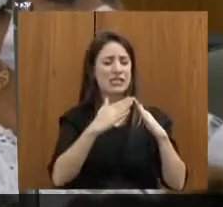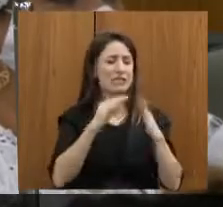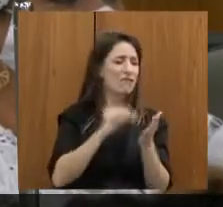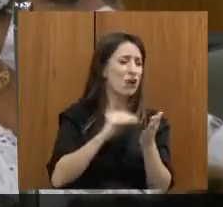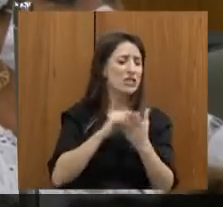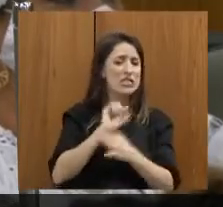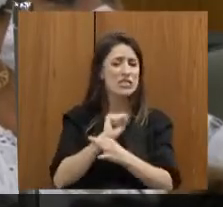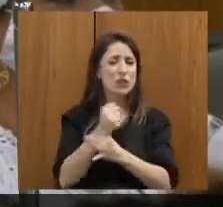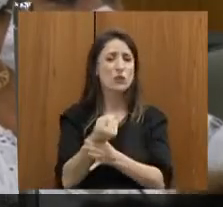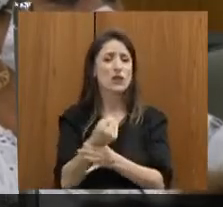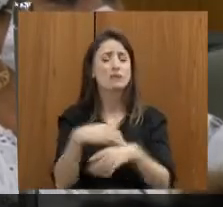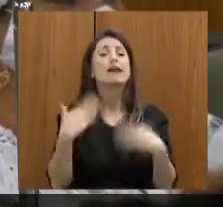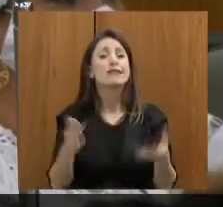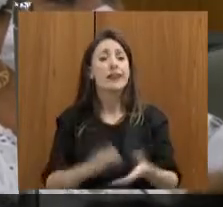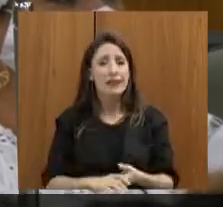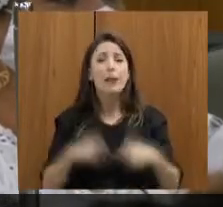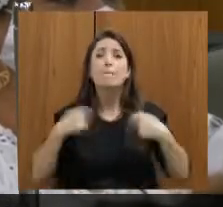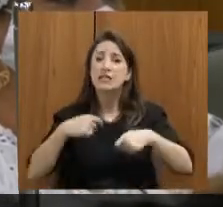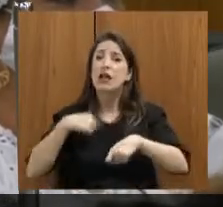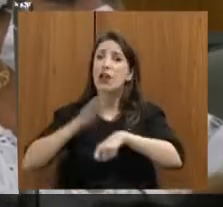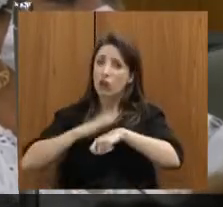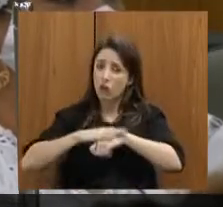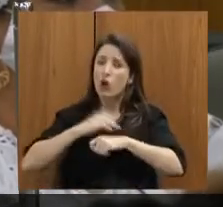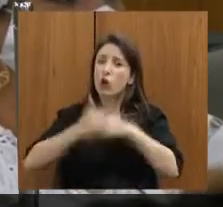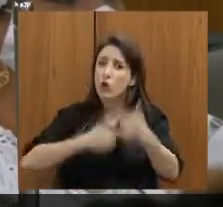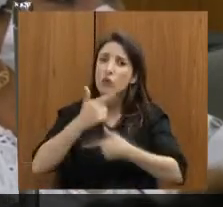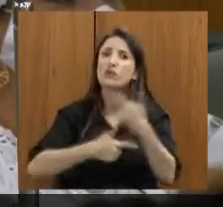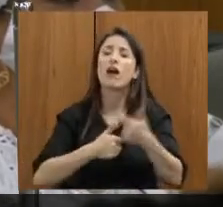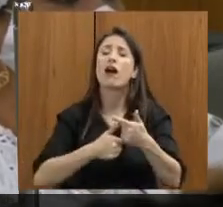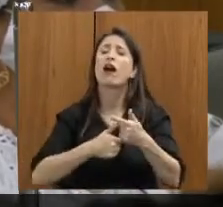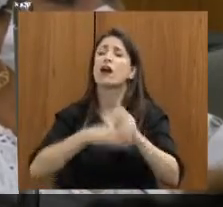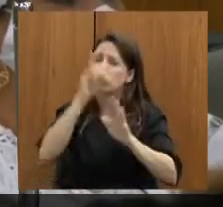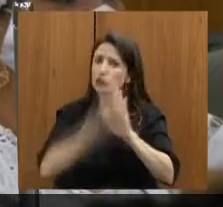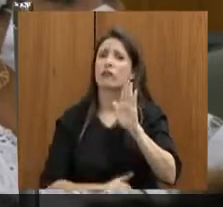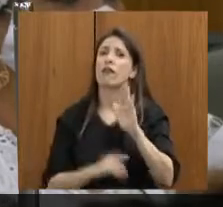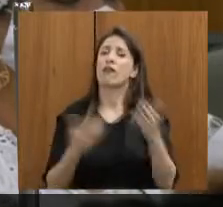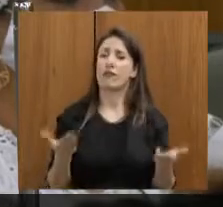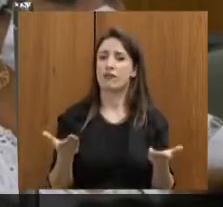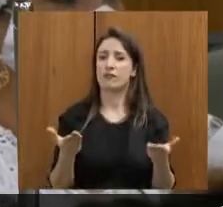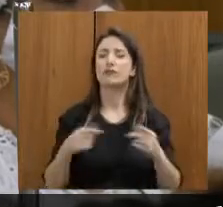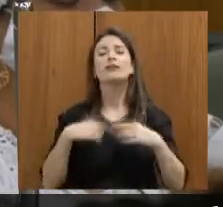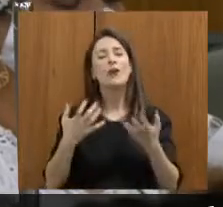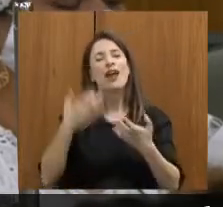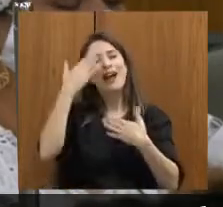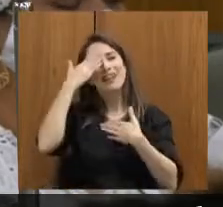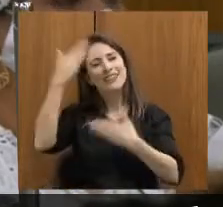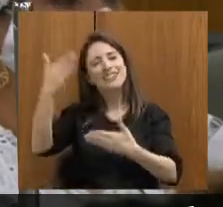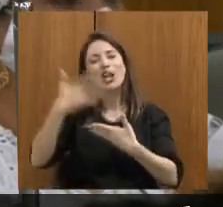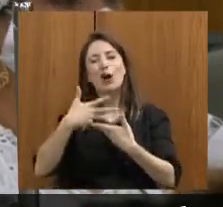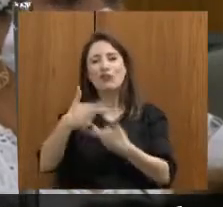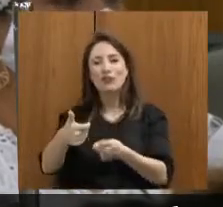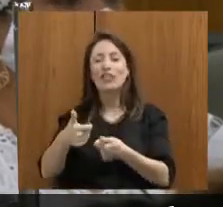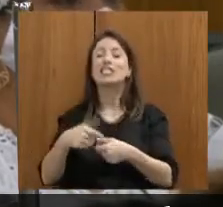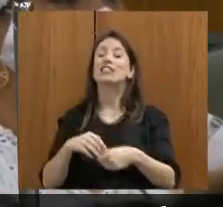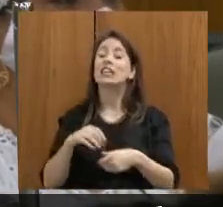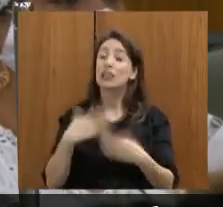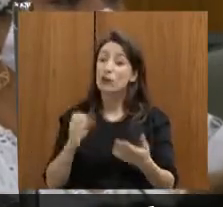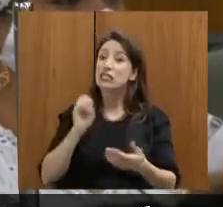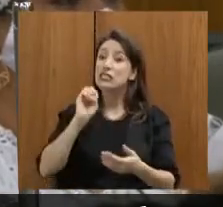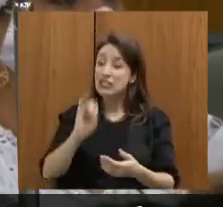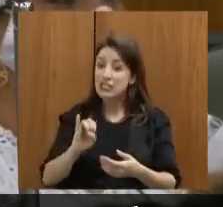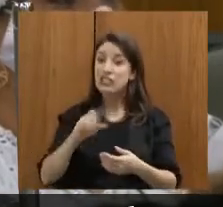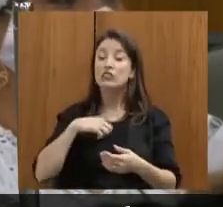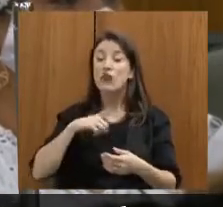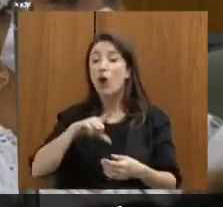para correr atrás dos meus direitos então só quero agradecer o convite e quero pedir que sempre que tiver oportunidade que me envolva